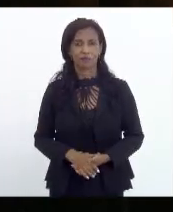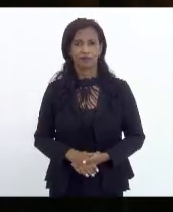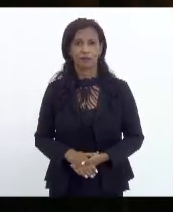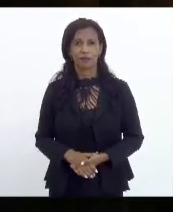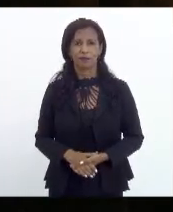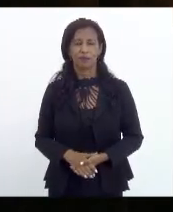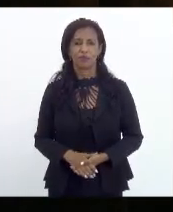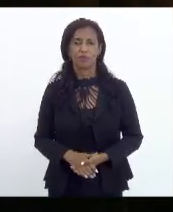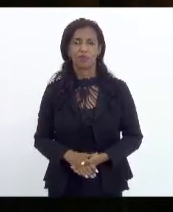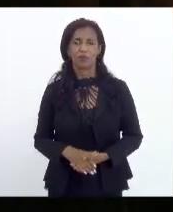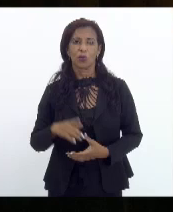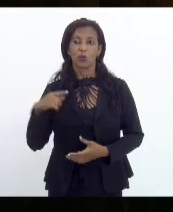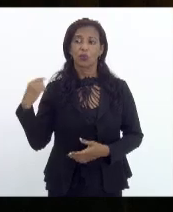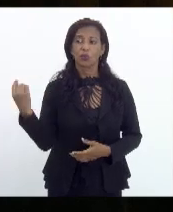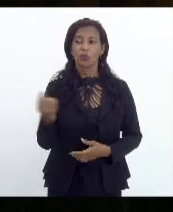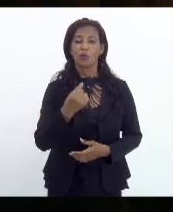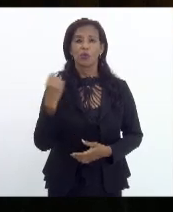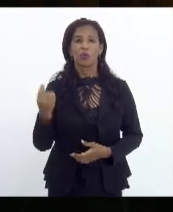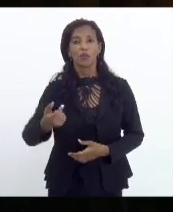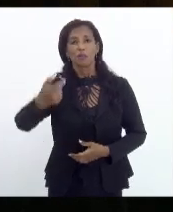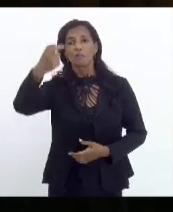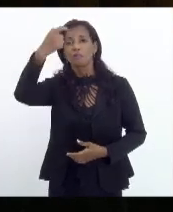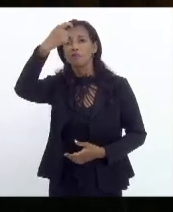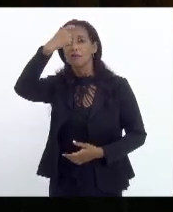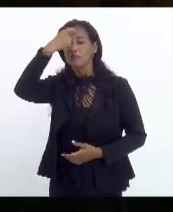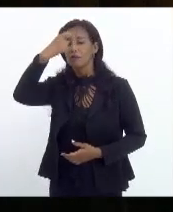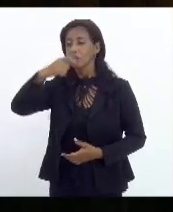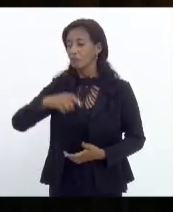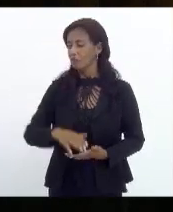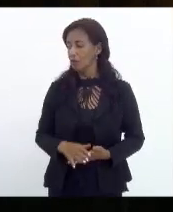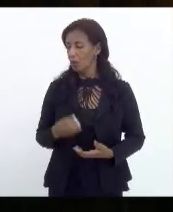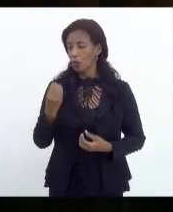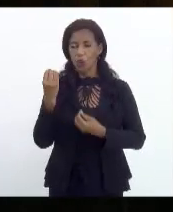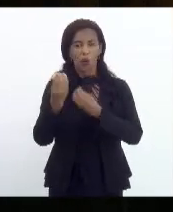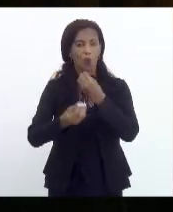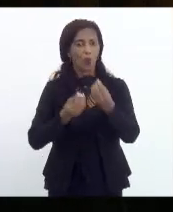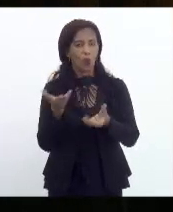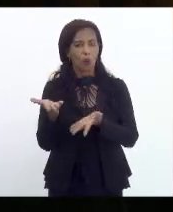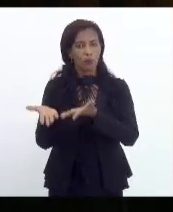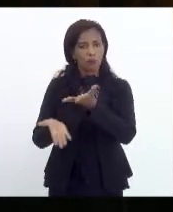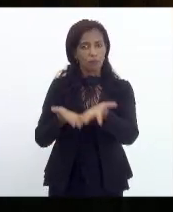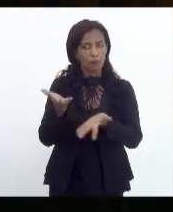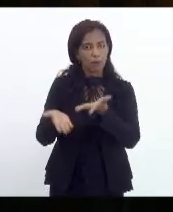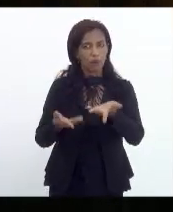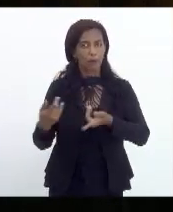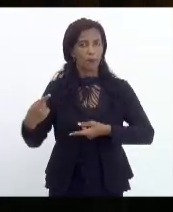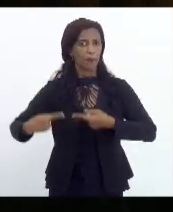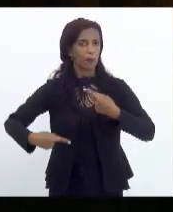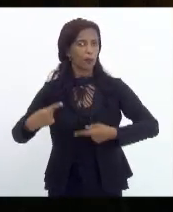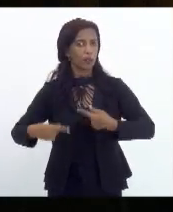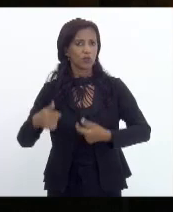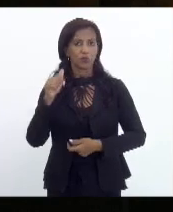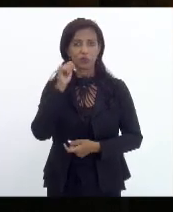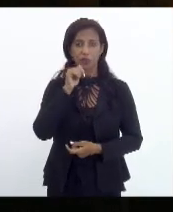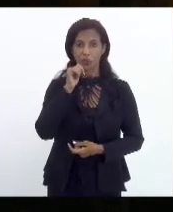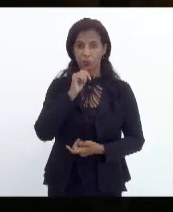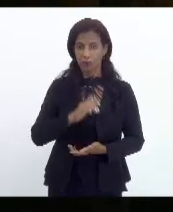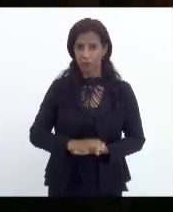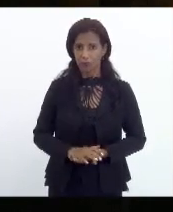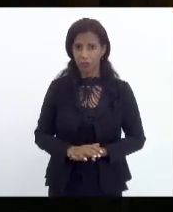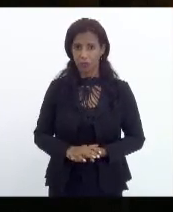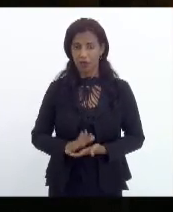mas o que nós temos que ter em mente é como tratar de política de mulheres